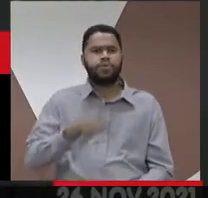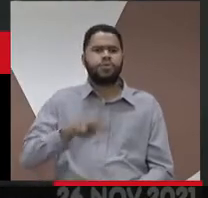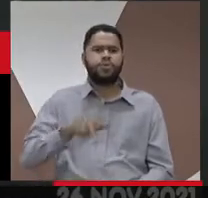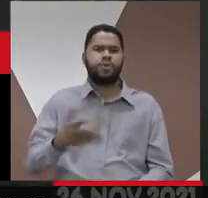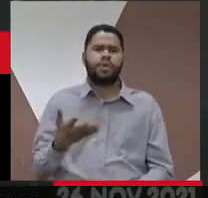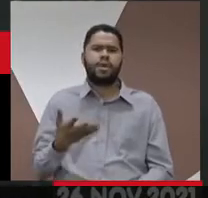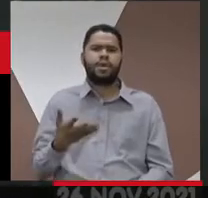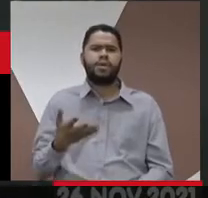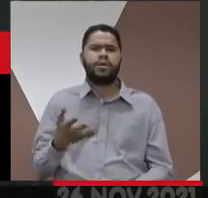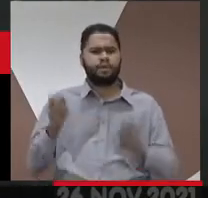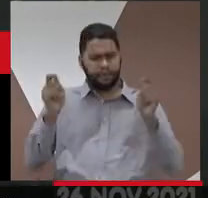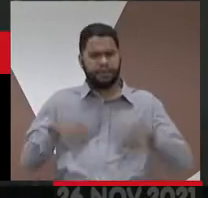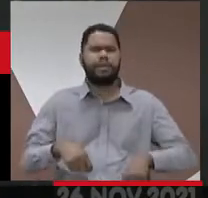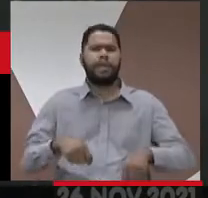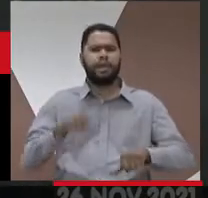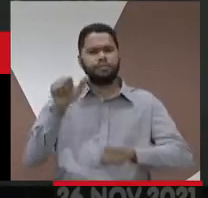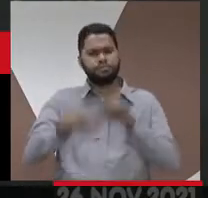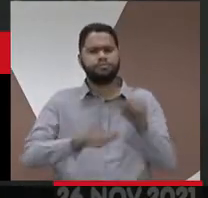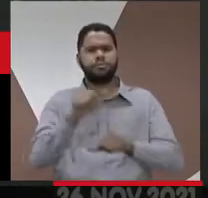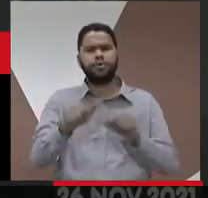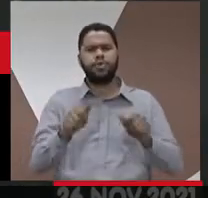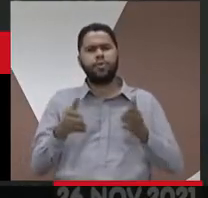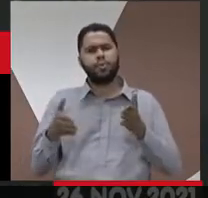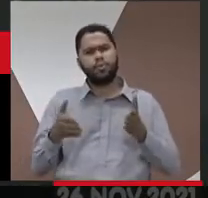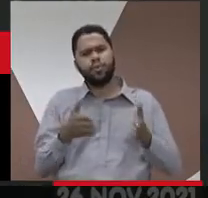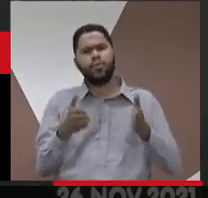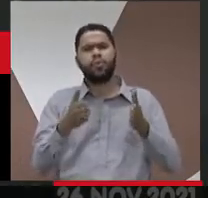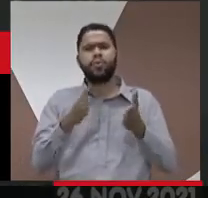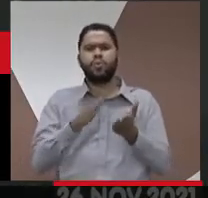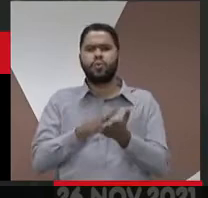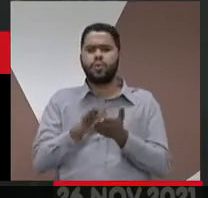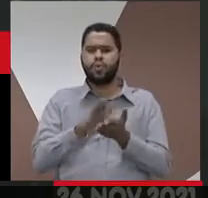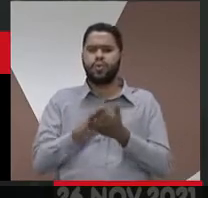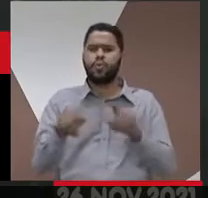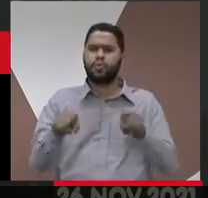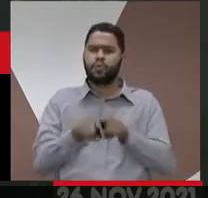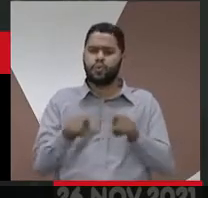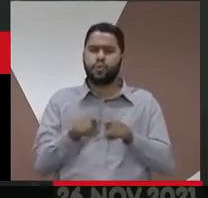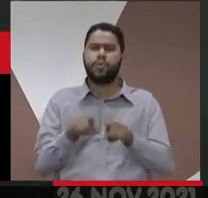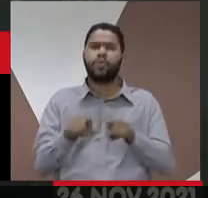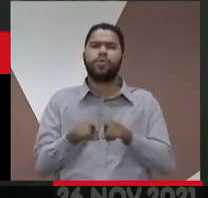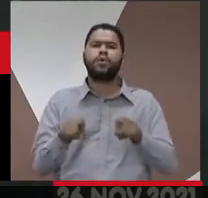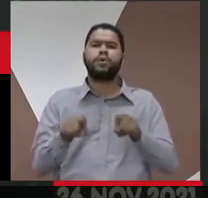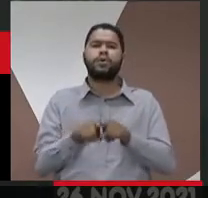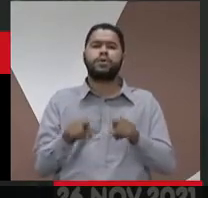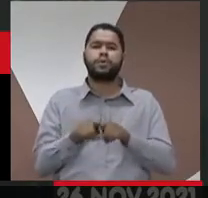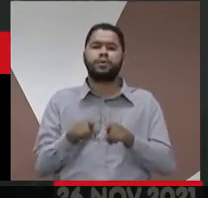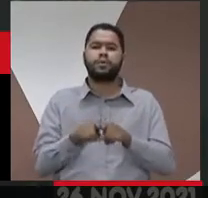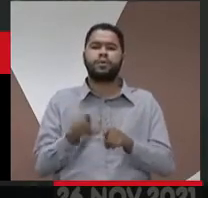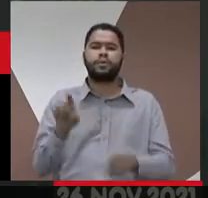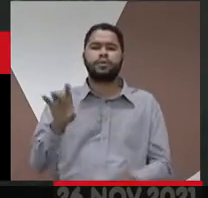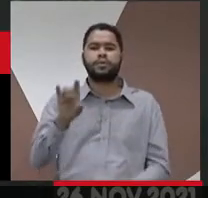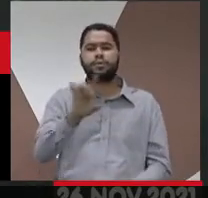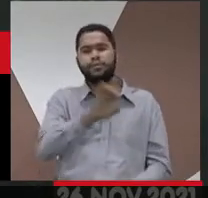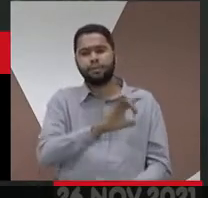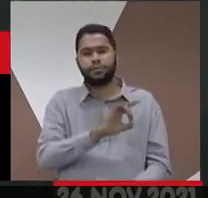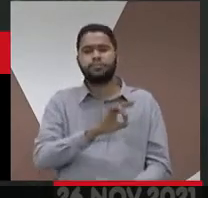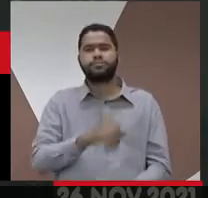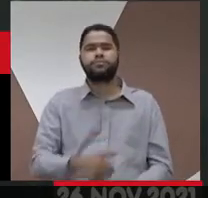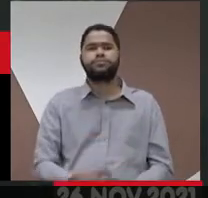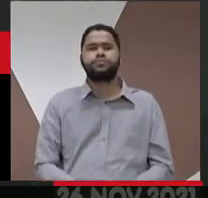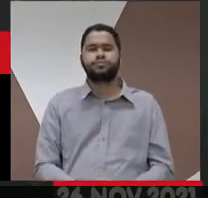possa refazer todo o ciclo de consultas públicas nos municípios, em cada um deles. Em cada um